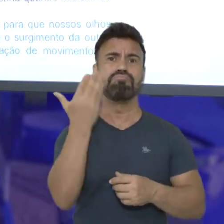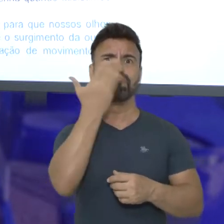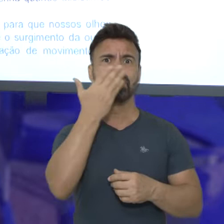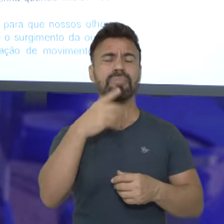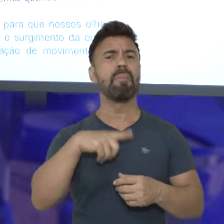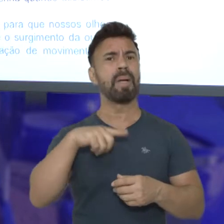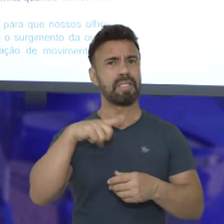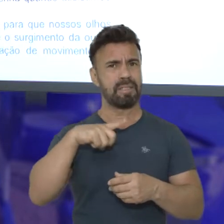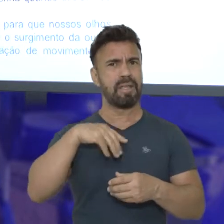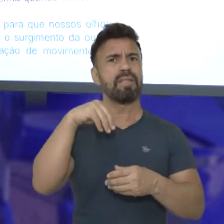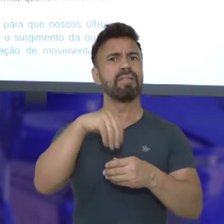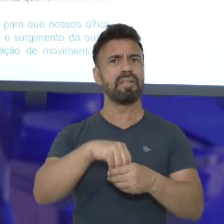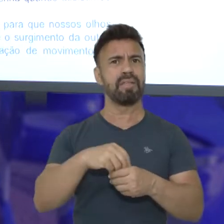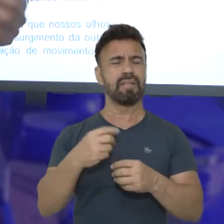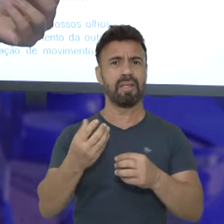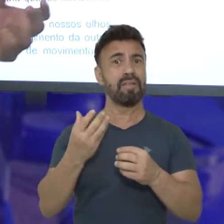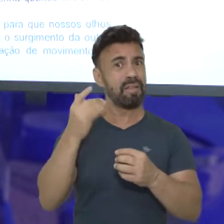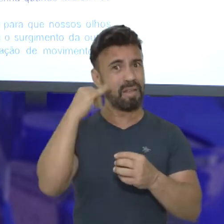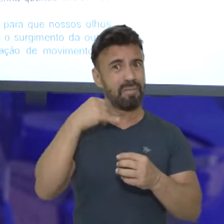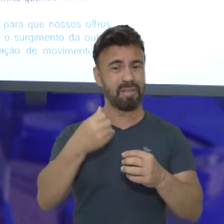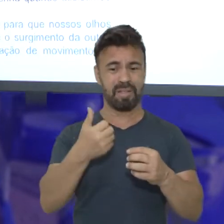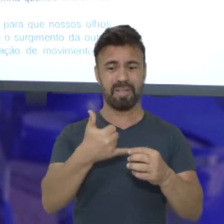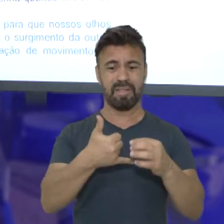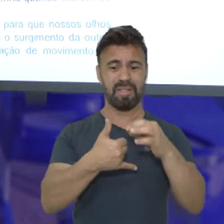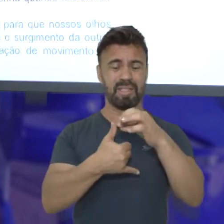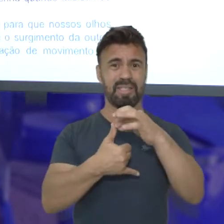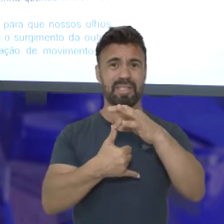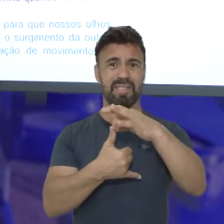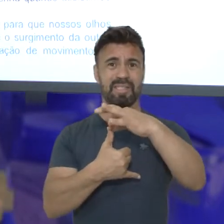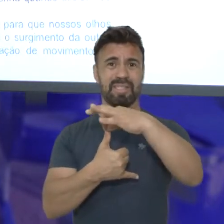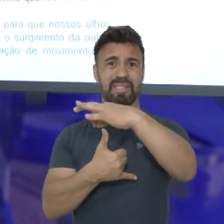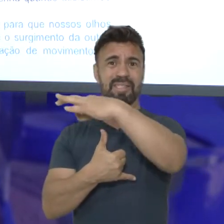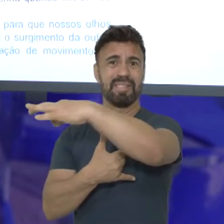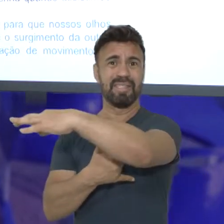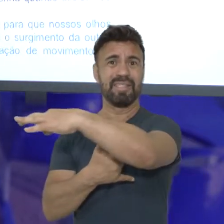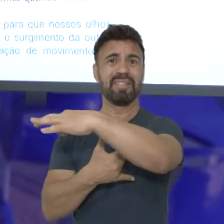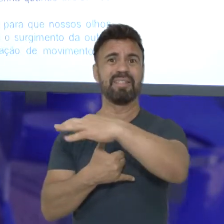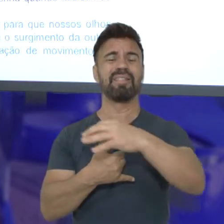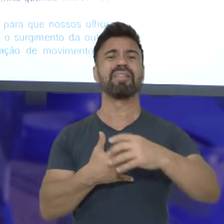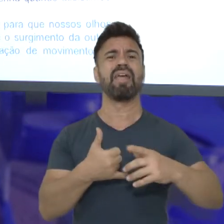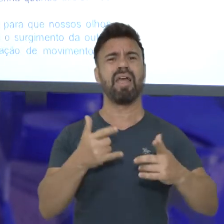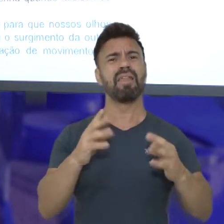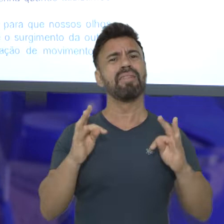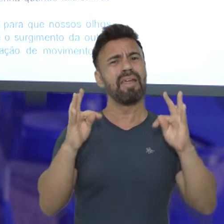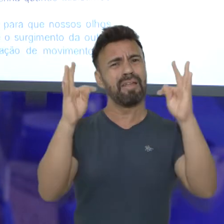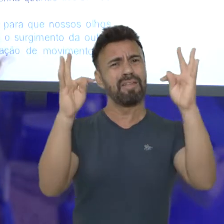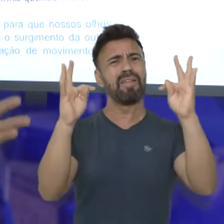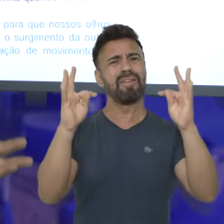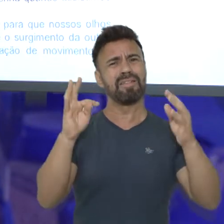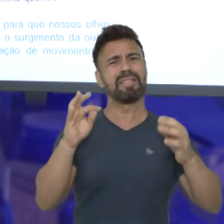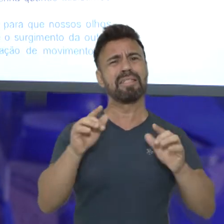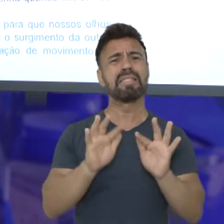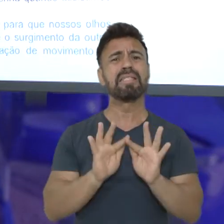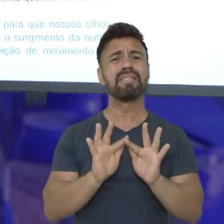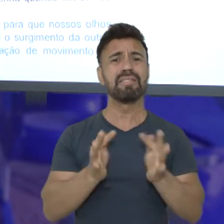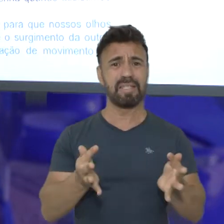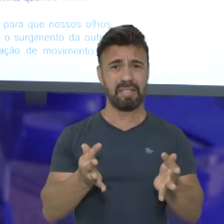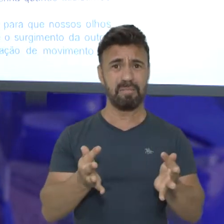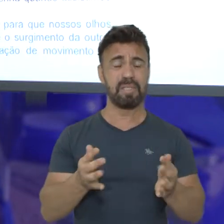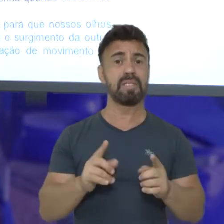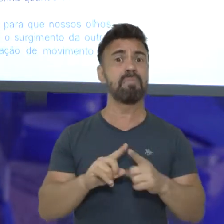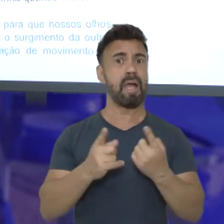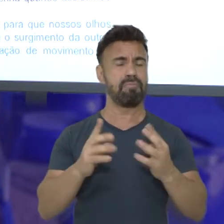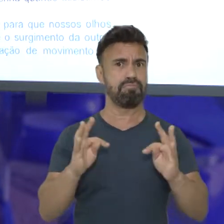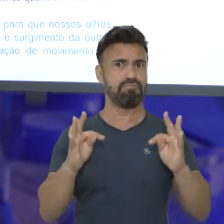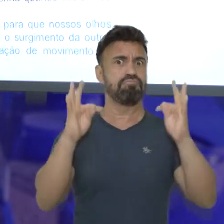aqueles celulares antigamente que você puxava a antena, né? Era uma tecnologia mais simples. Hoje em dia está